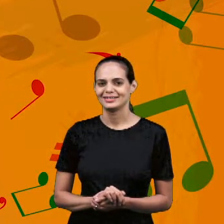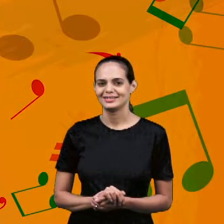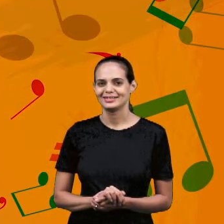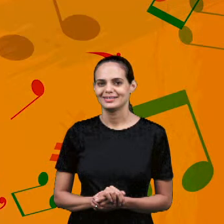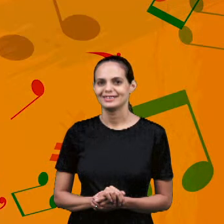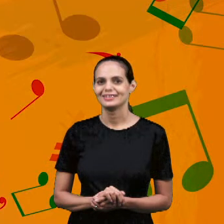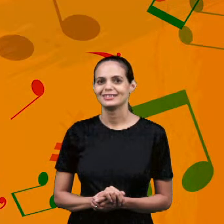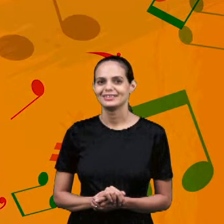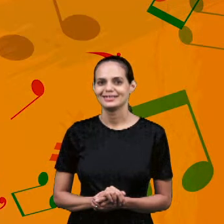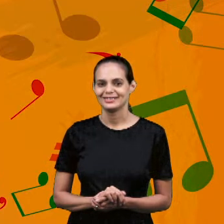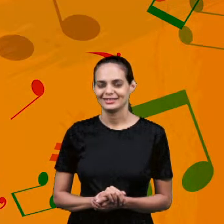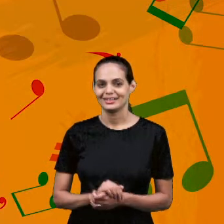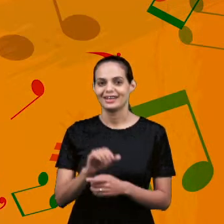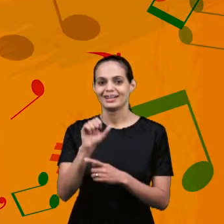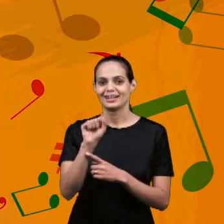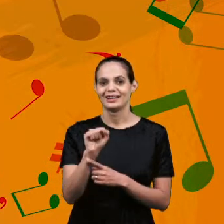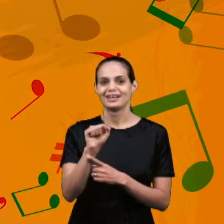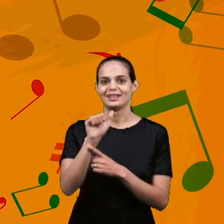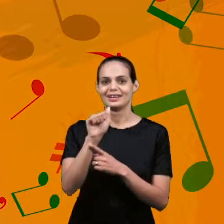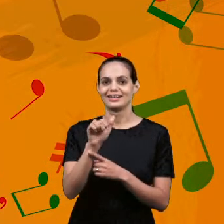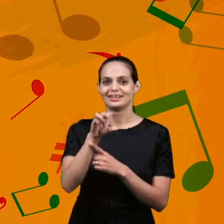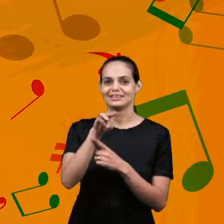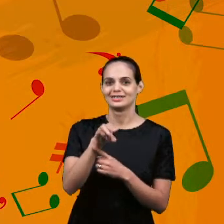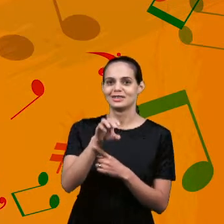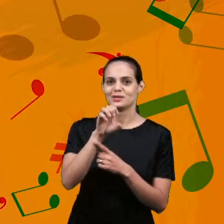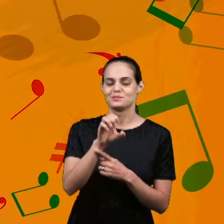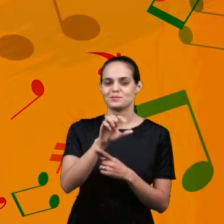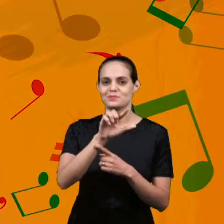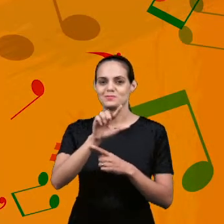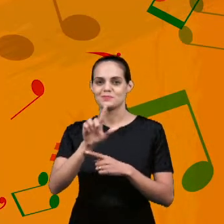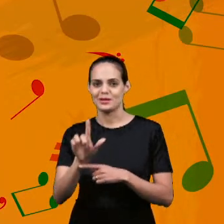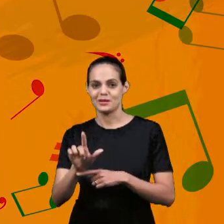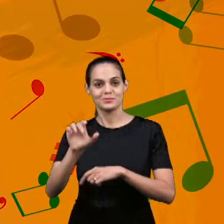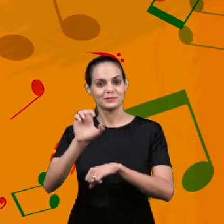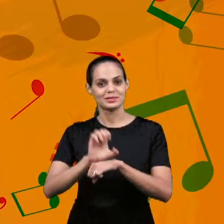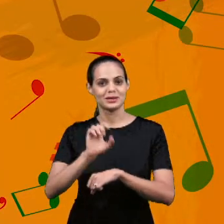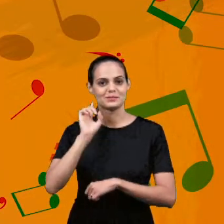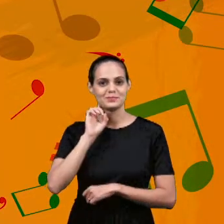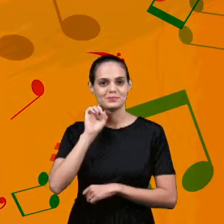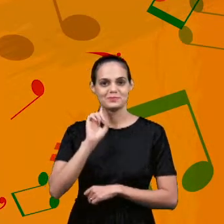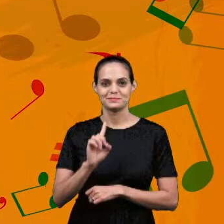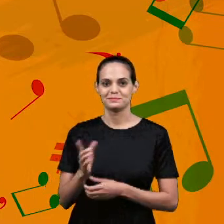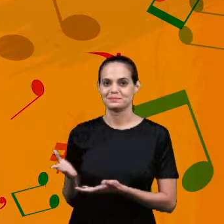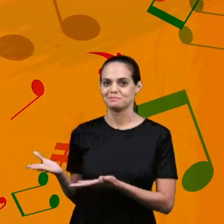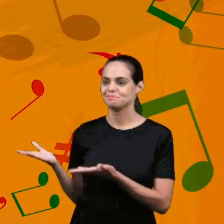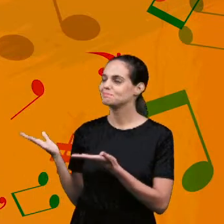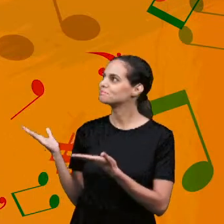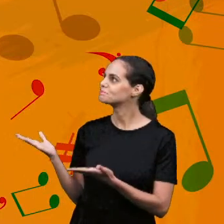desistirá. Samuel Neto de Cataguases, Minas Gerais.